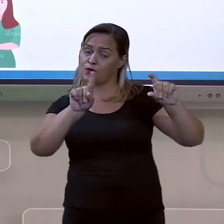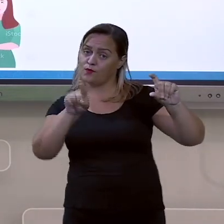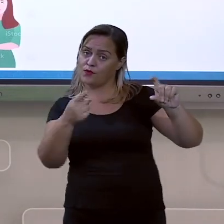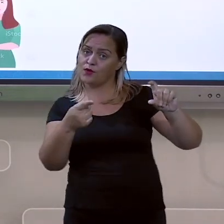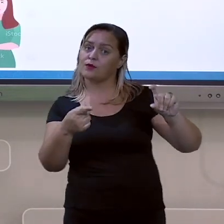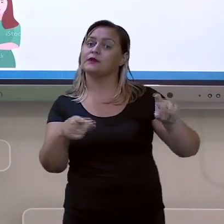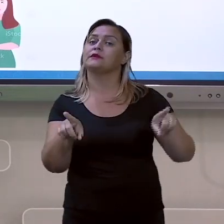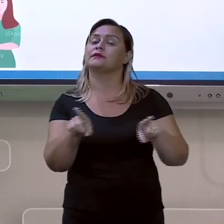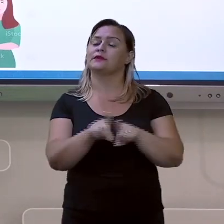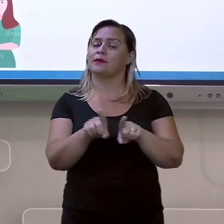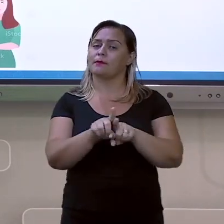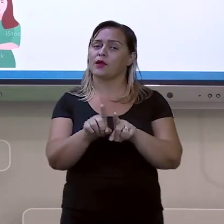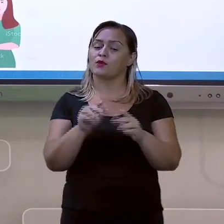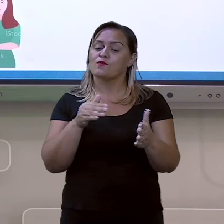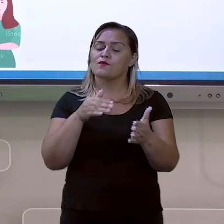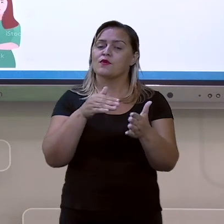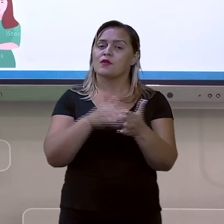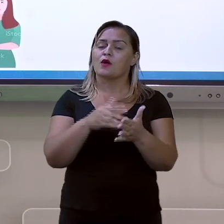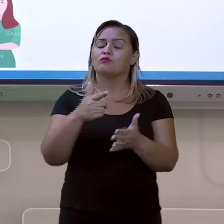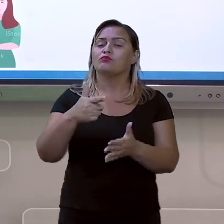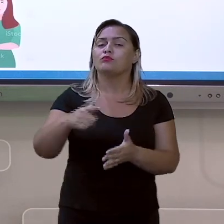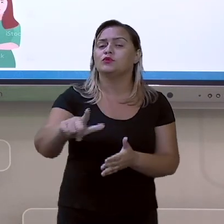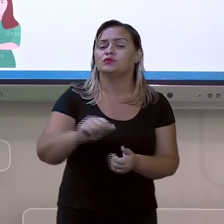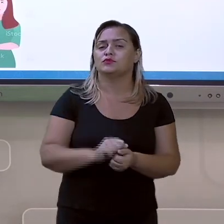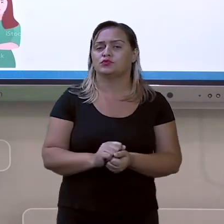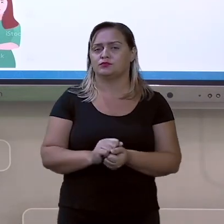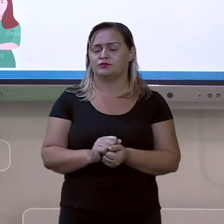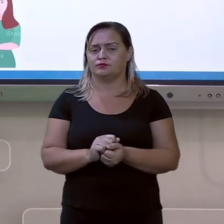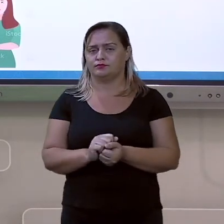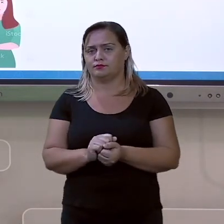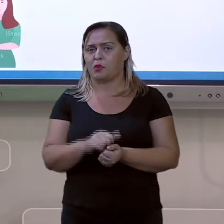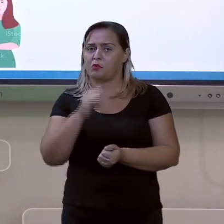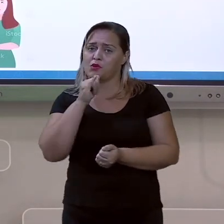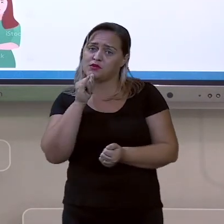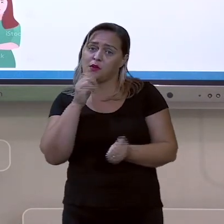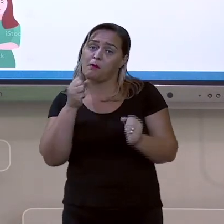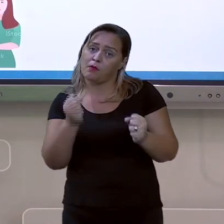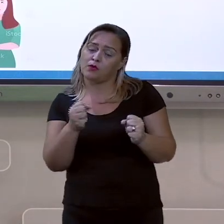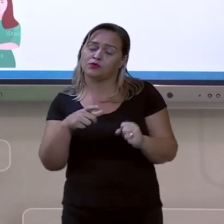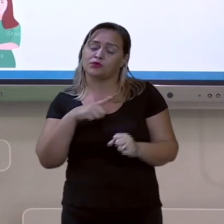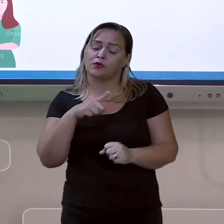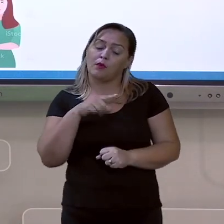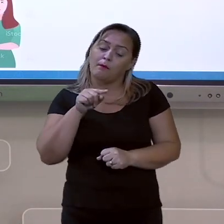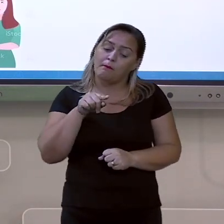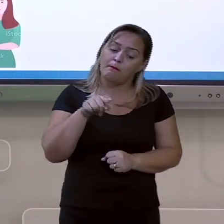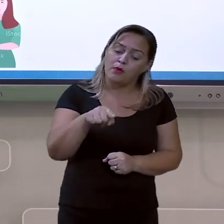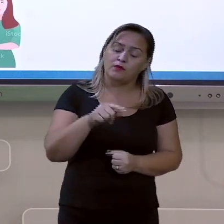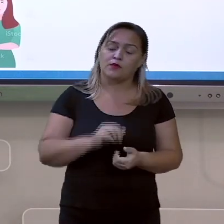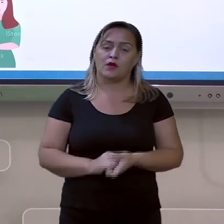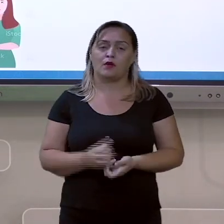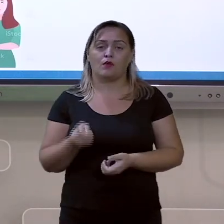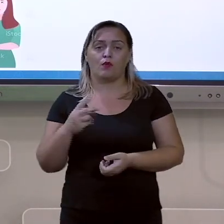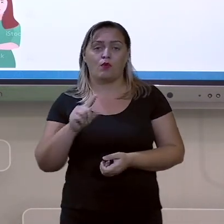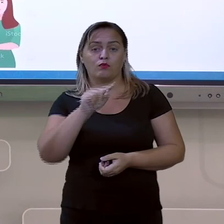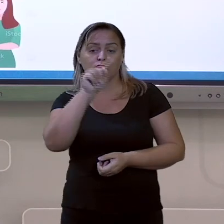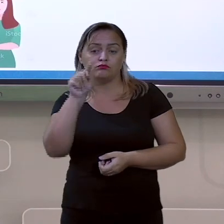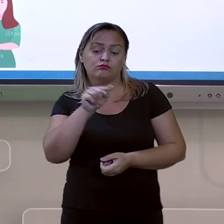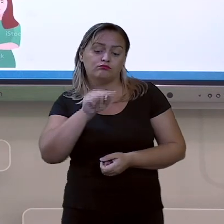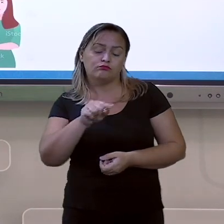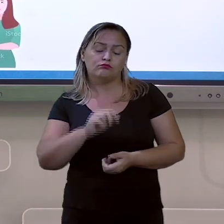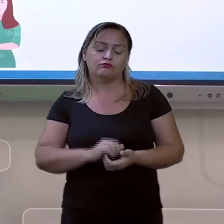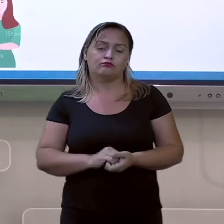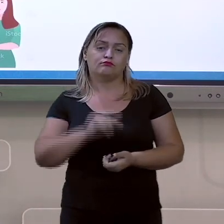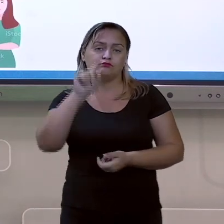ter algum outro tipo de pontuação, porque no final eu preciso ter um ponto final, um ponto